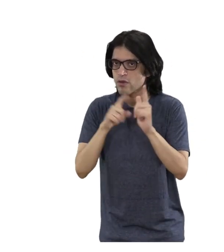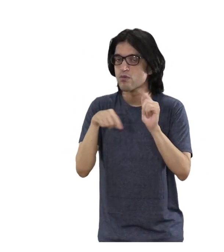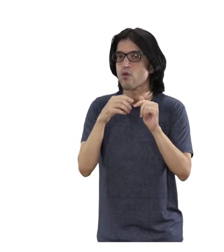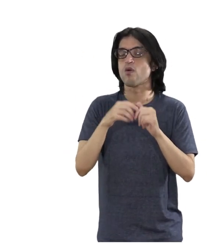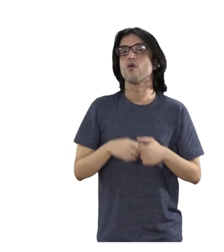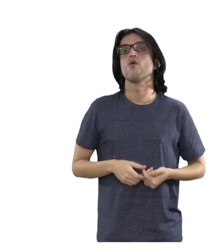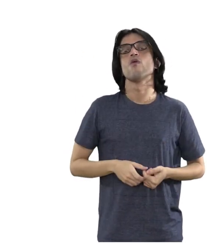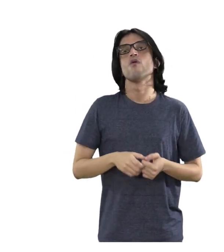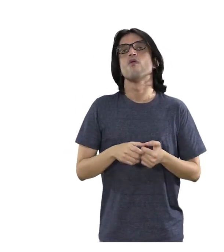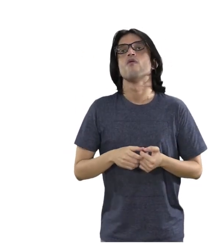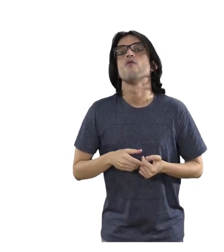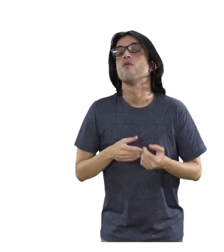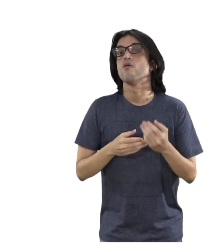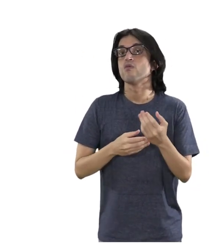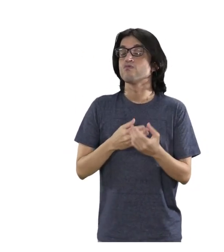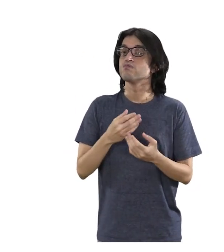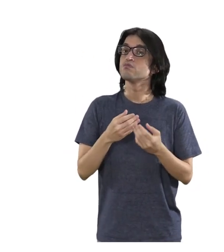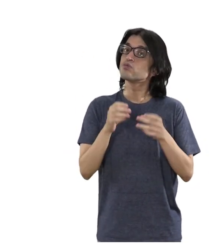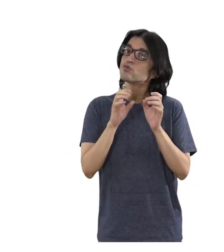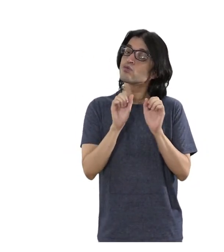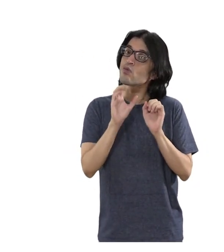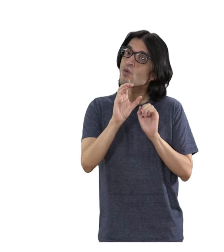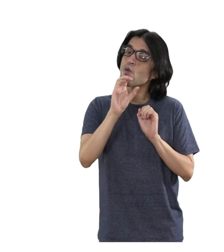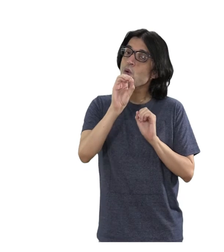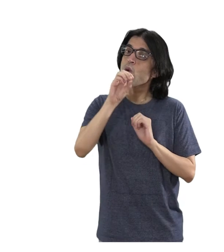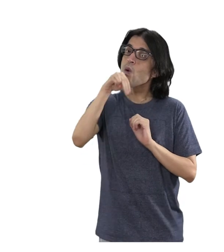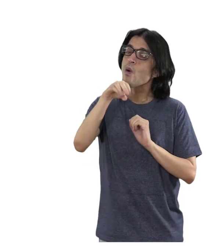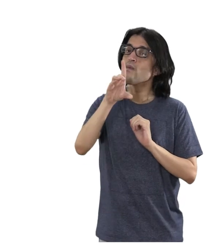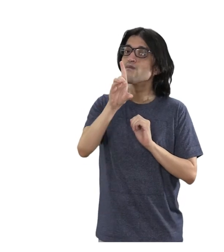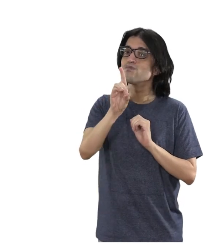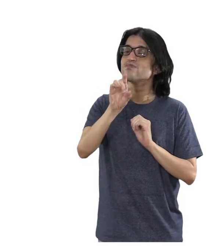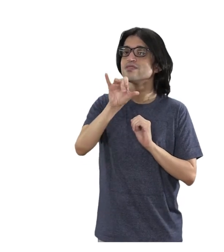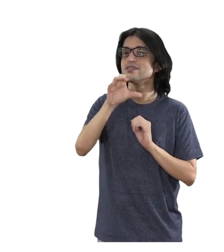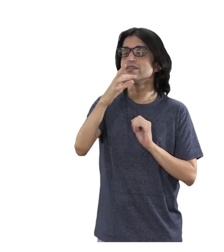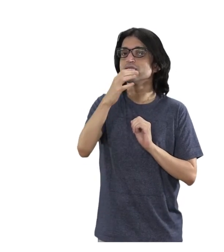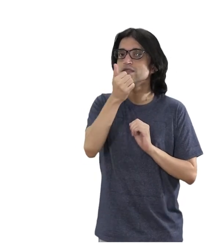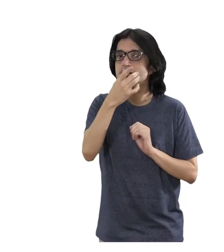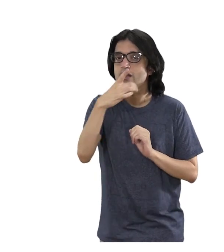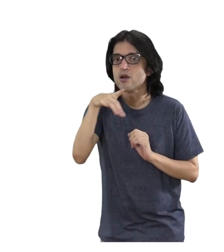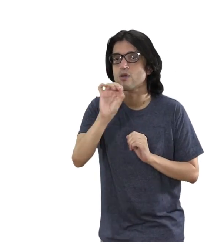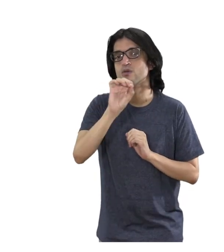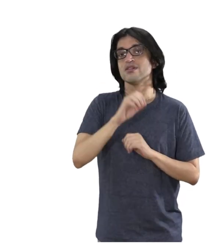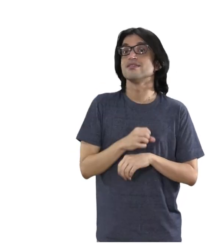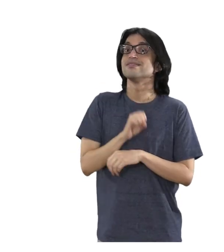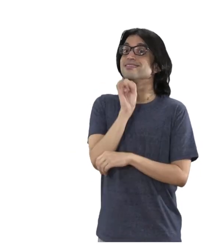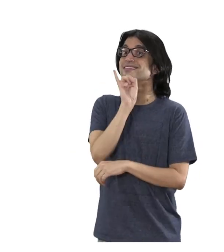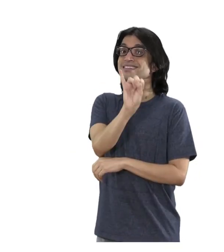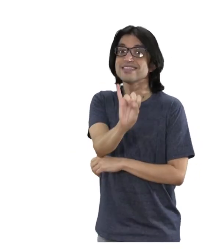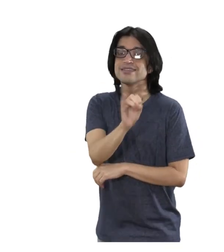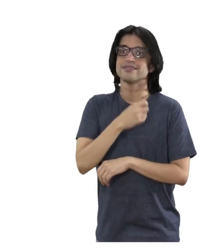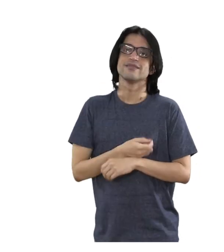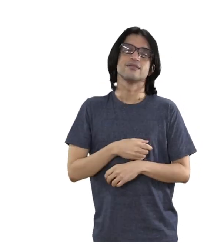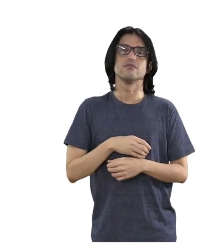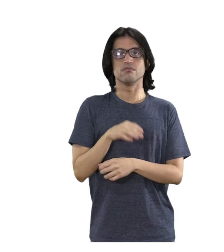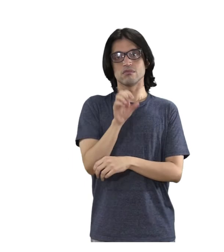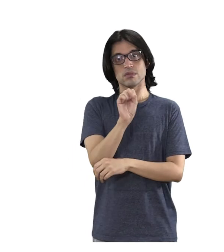condicional. São aquelas que exprimem condição. São elas: se, caso, contanto que, salvo se,